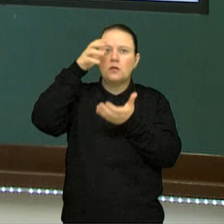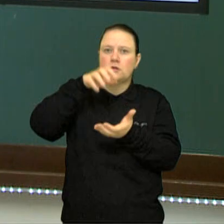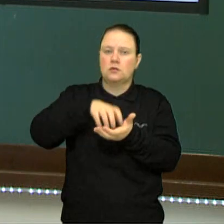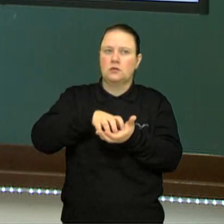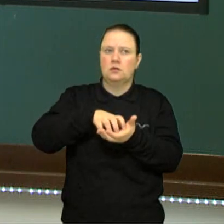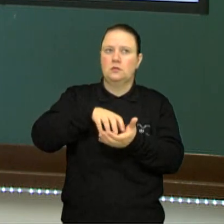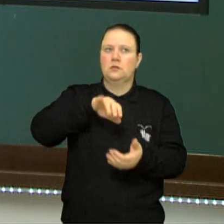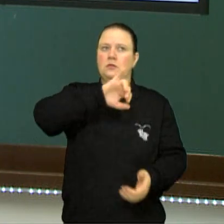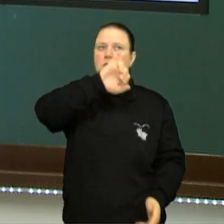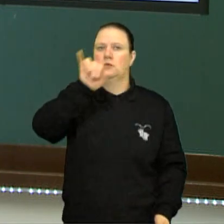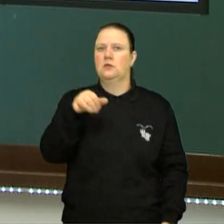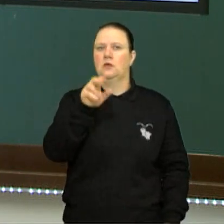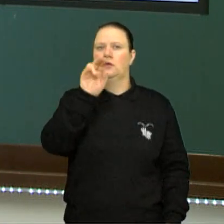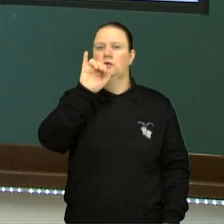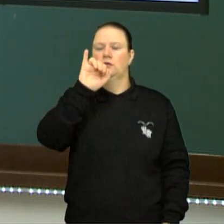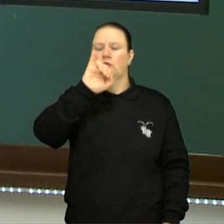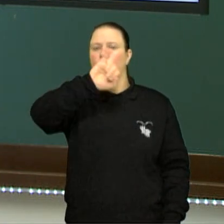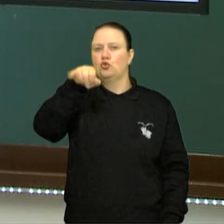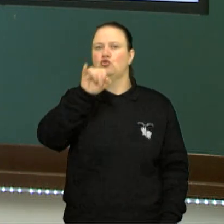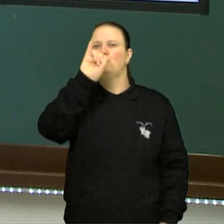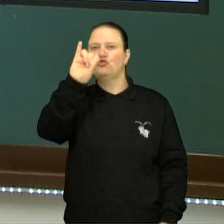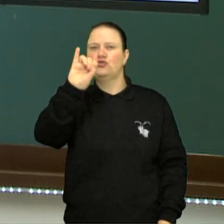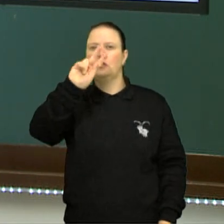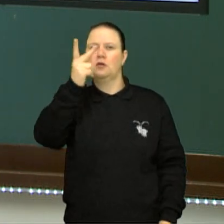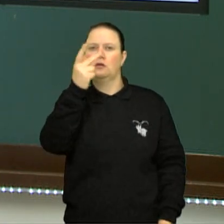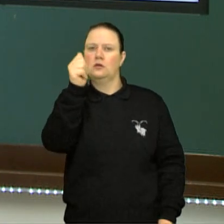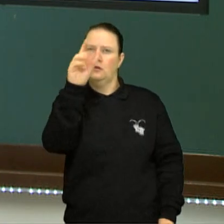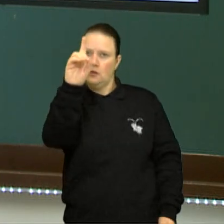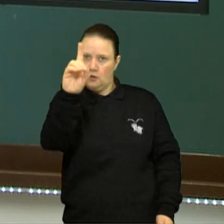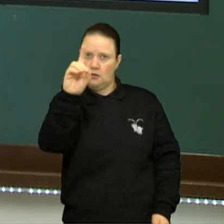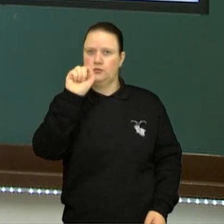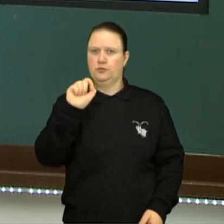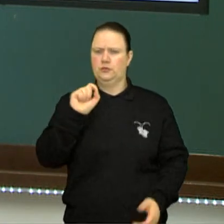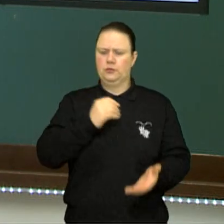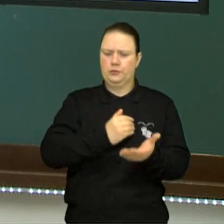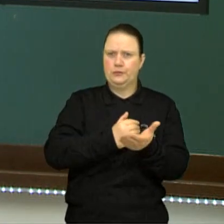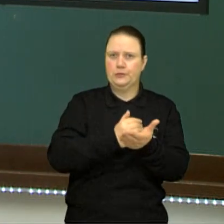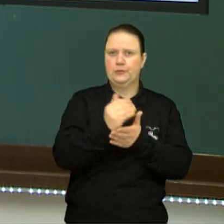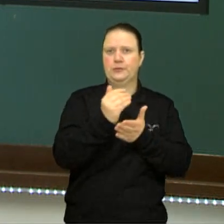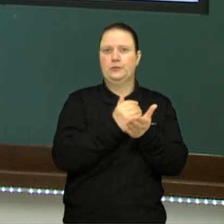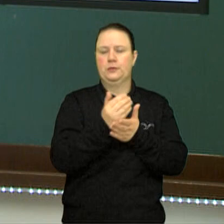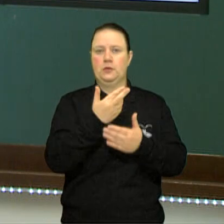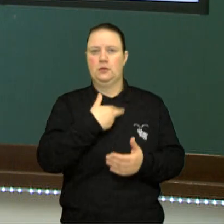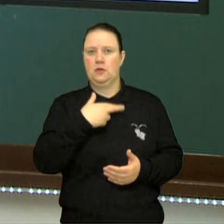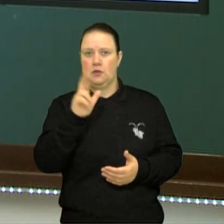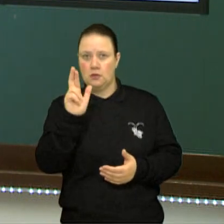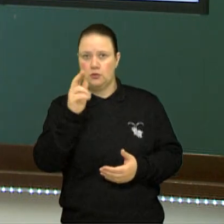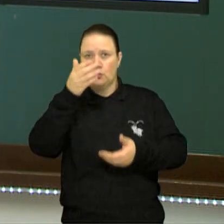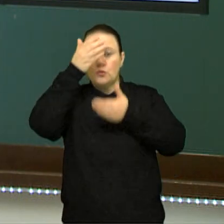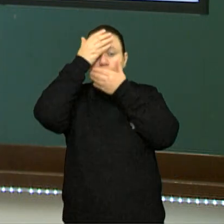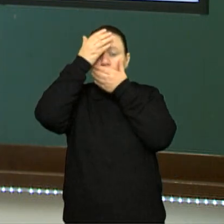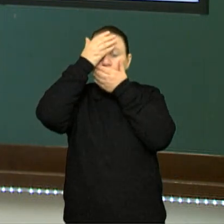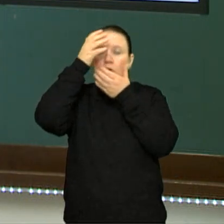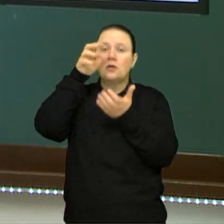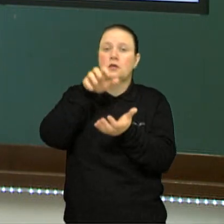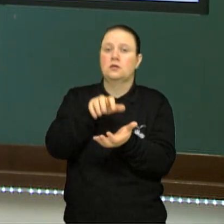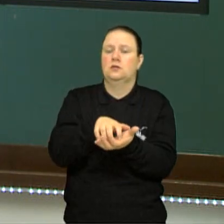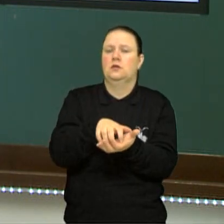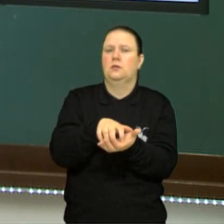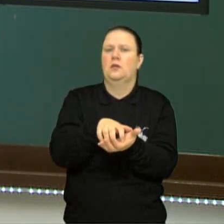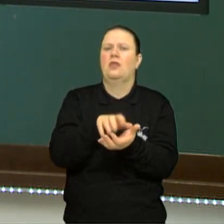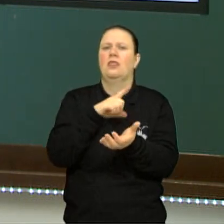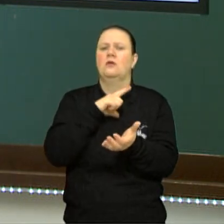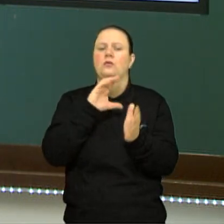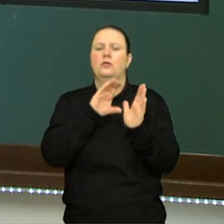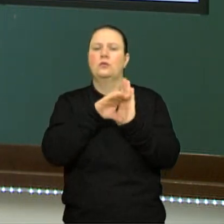jihad, tá? No início lá da religião islâmica, a gente tem esse conceito, né, que